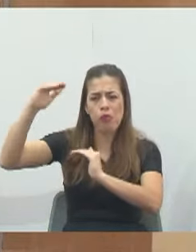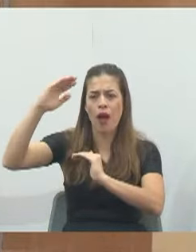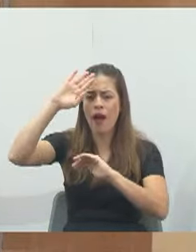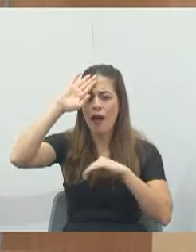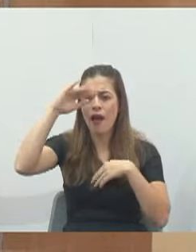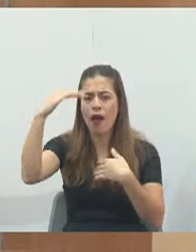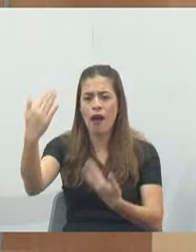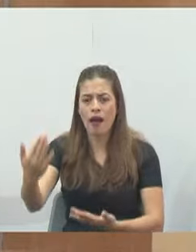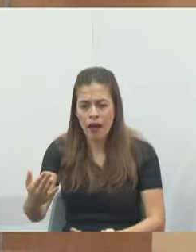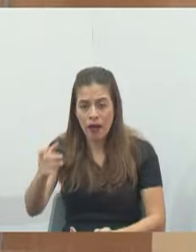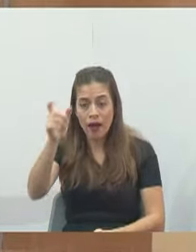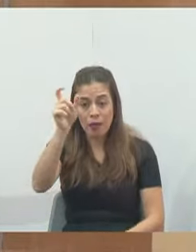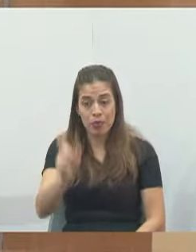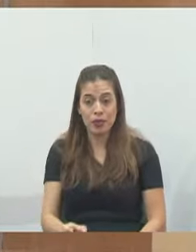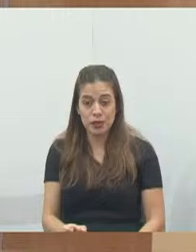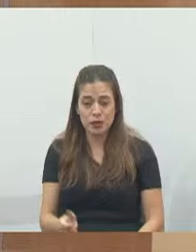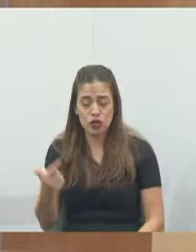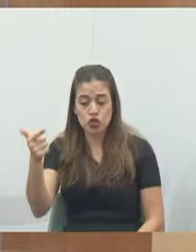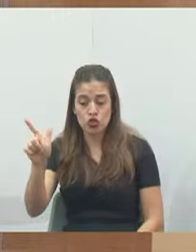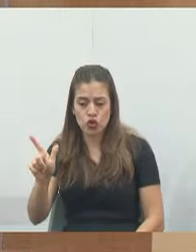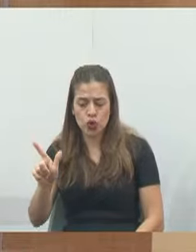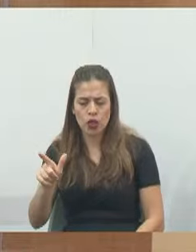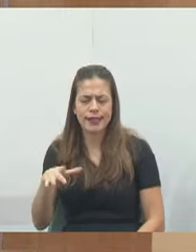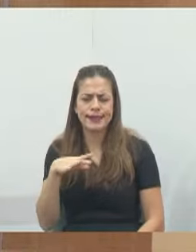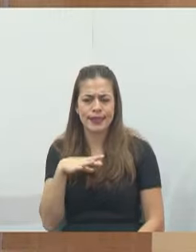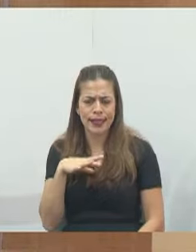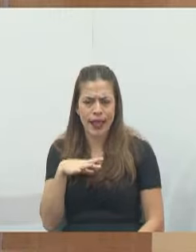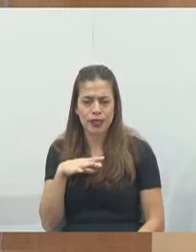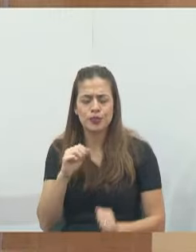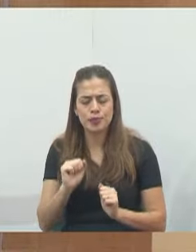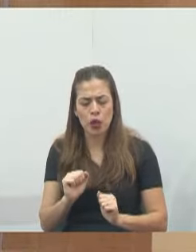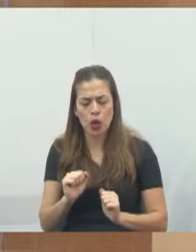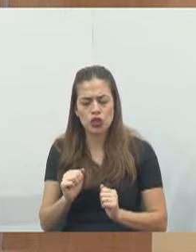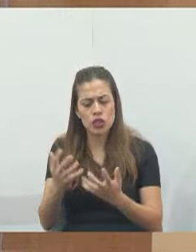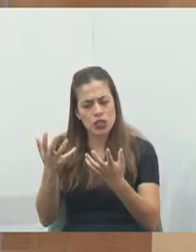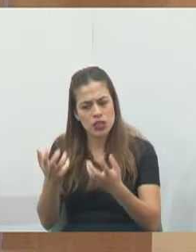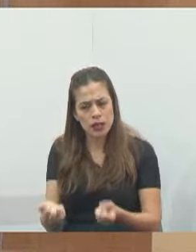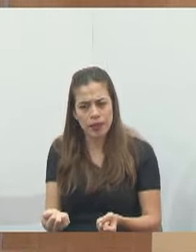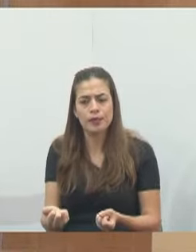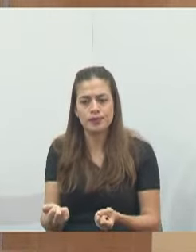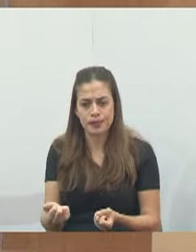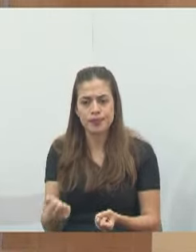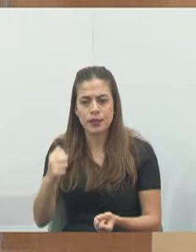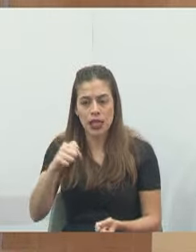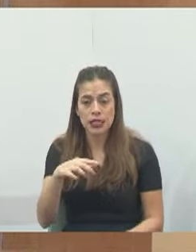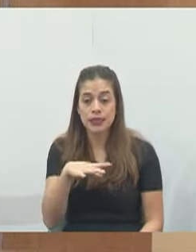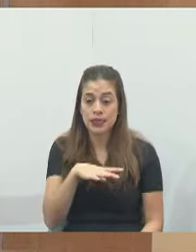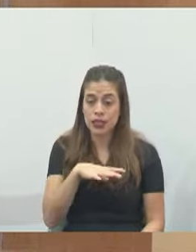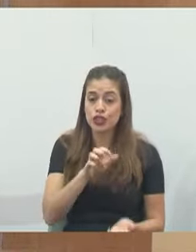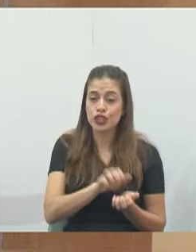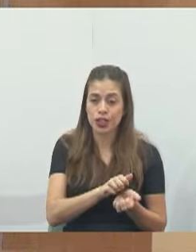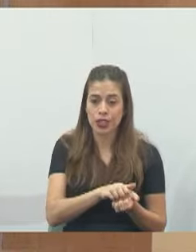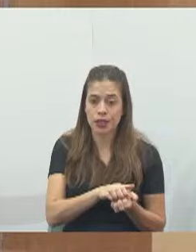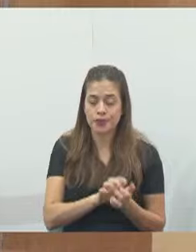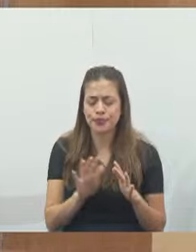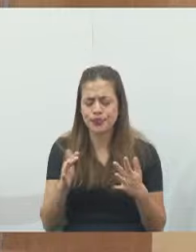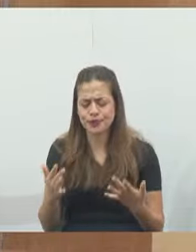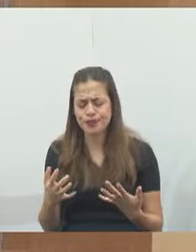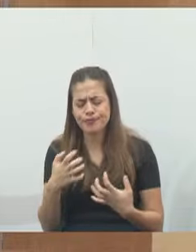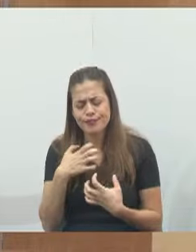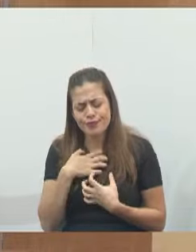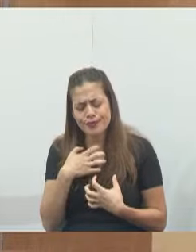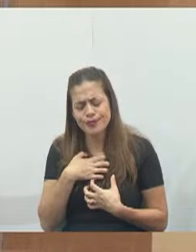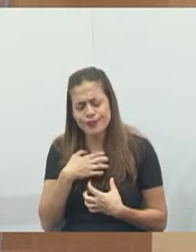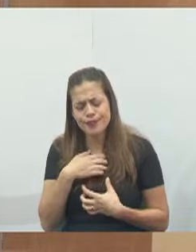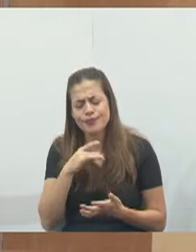que uma pessoa que veio de outro município, tá, recebe em nosso município. Tá? Então, você sinta-se